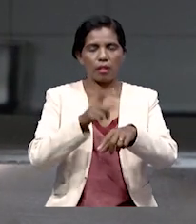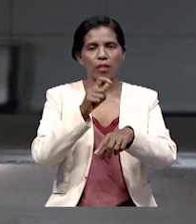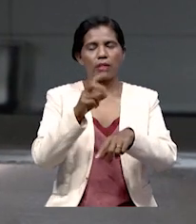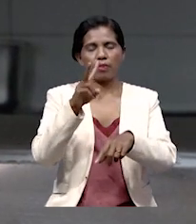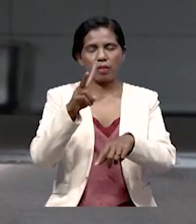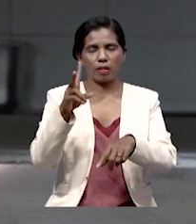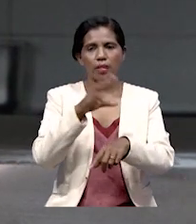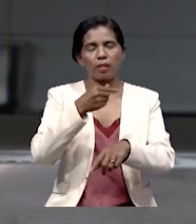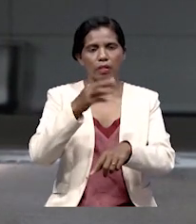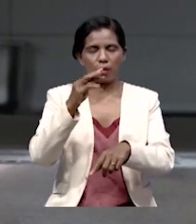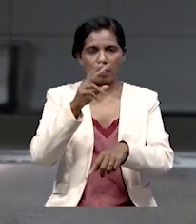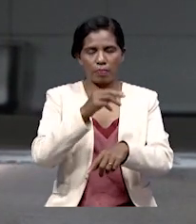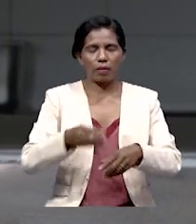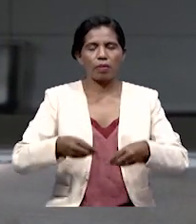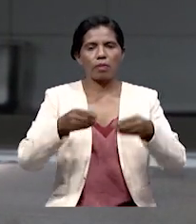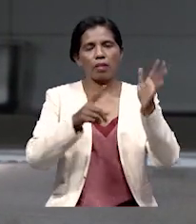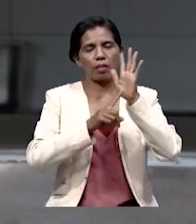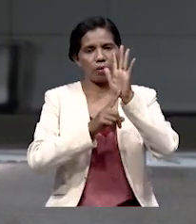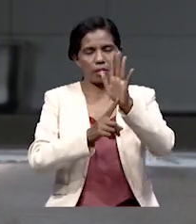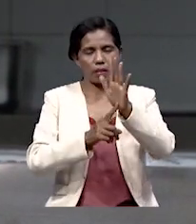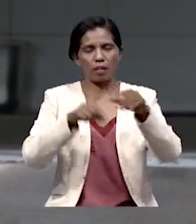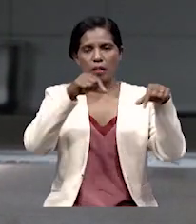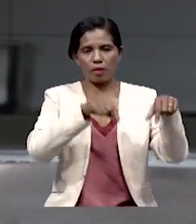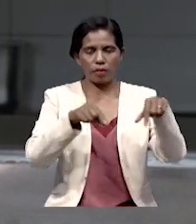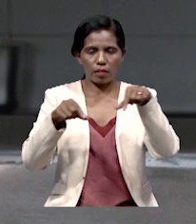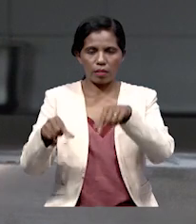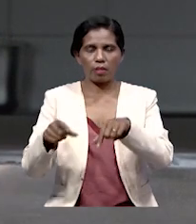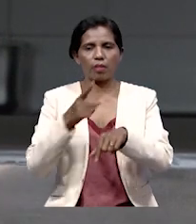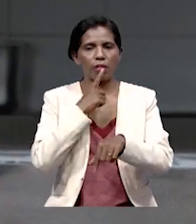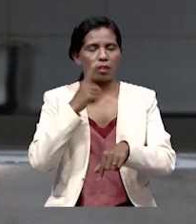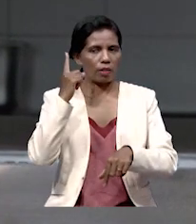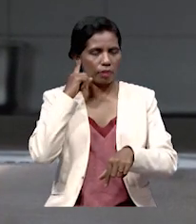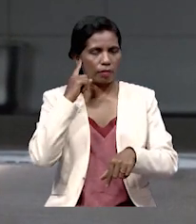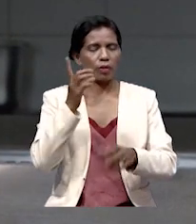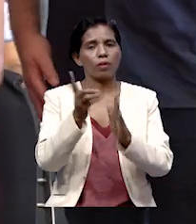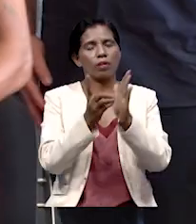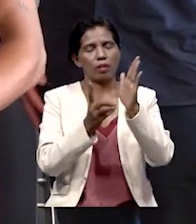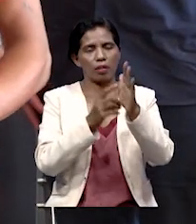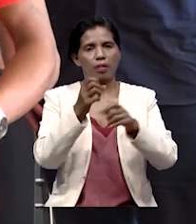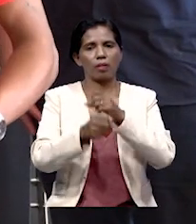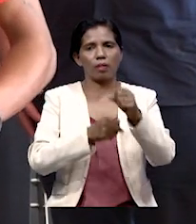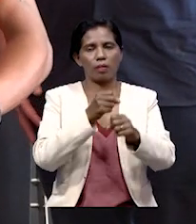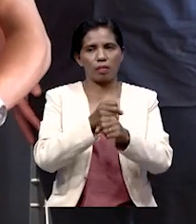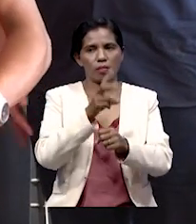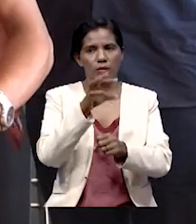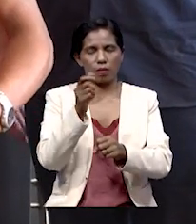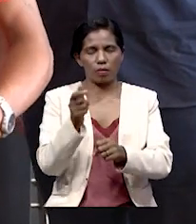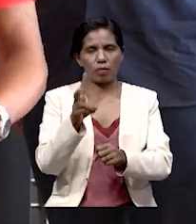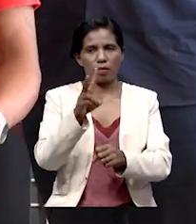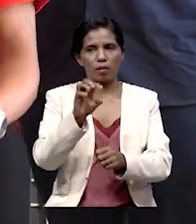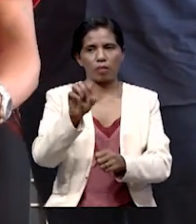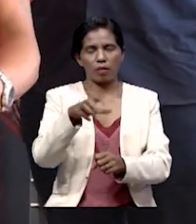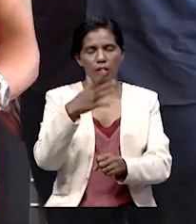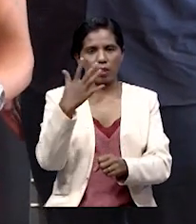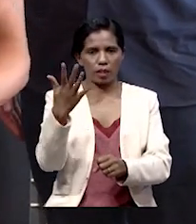televisão ZMN onde foi saiba deficiência a telon. Tu é dar suscitinan rihun rua San Lorenzo Lima